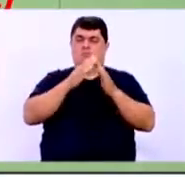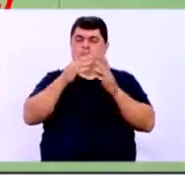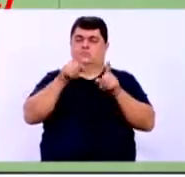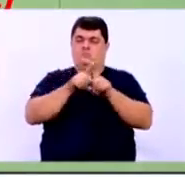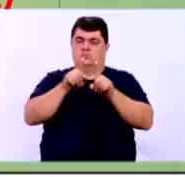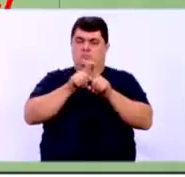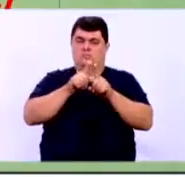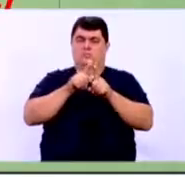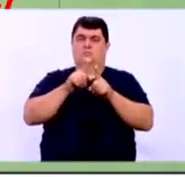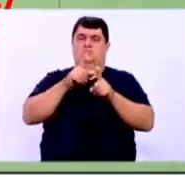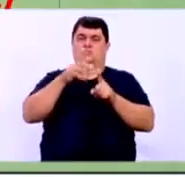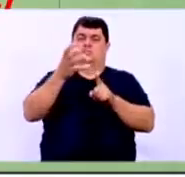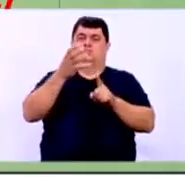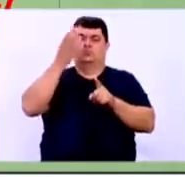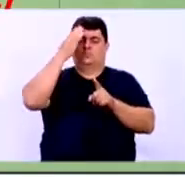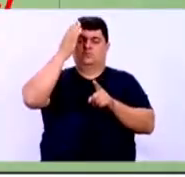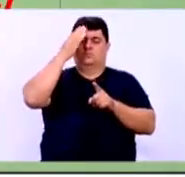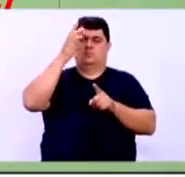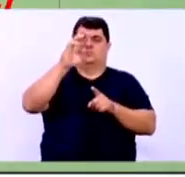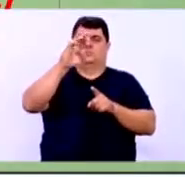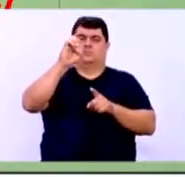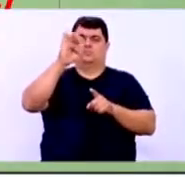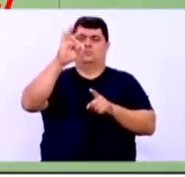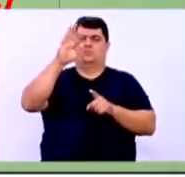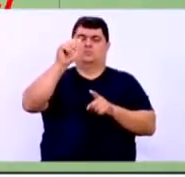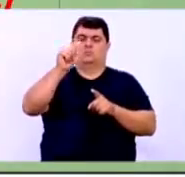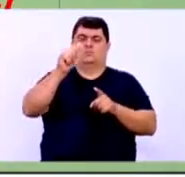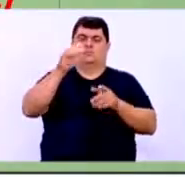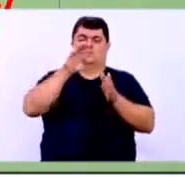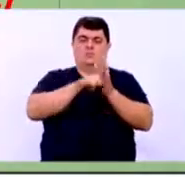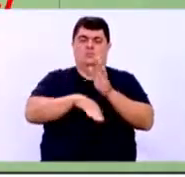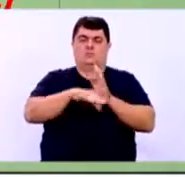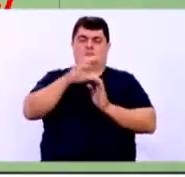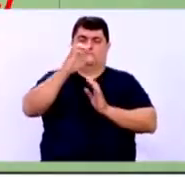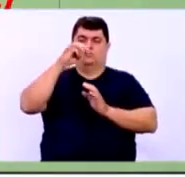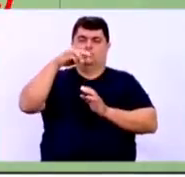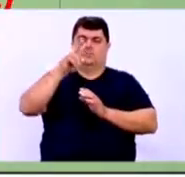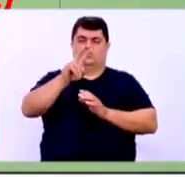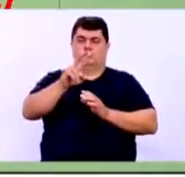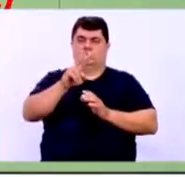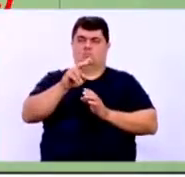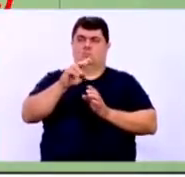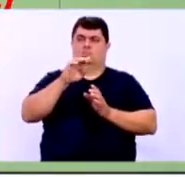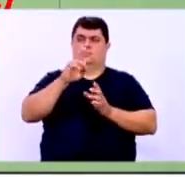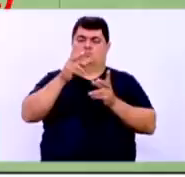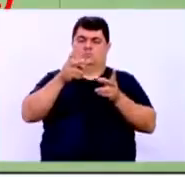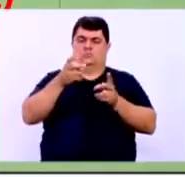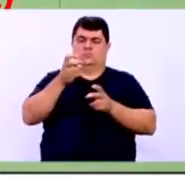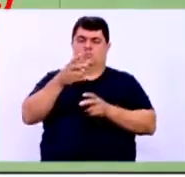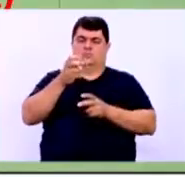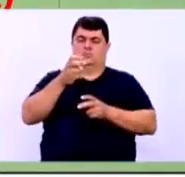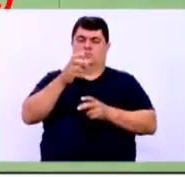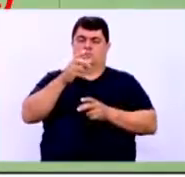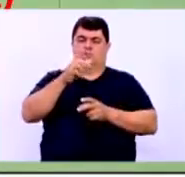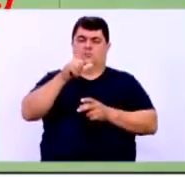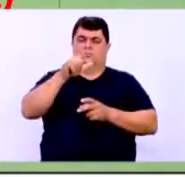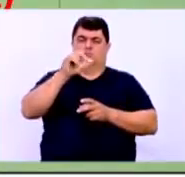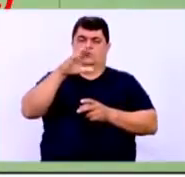receita menos CMV é igual ao lucro